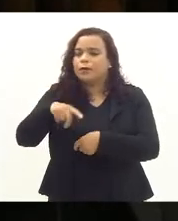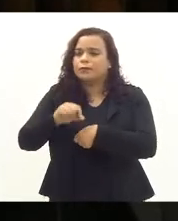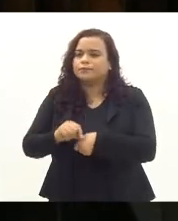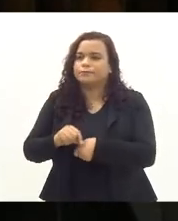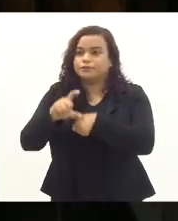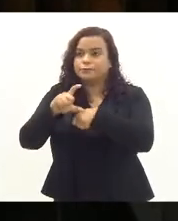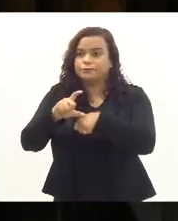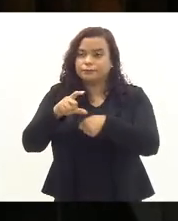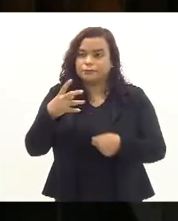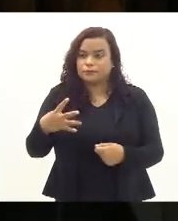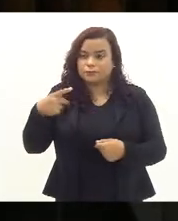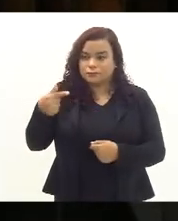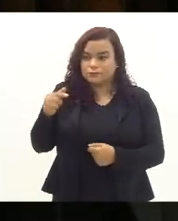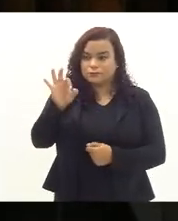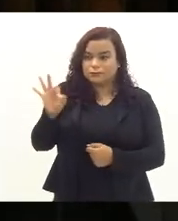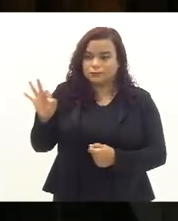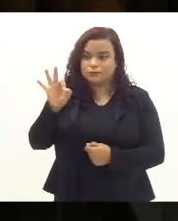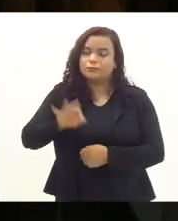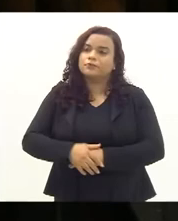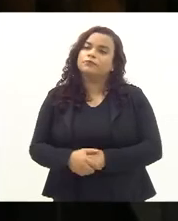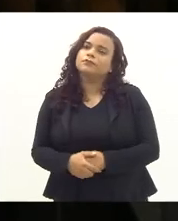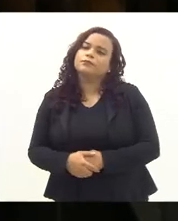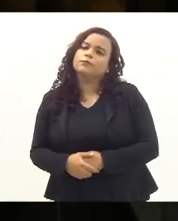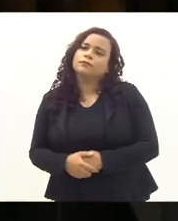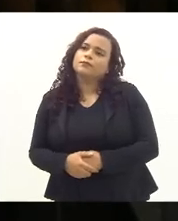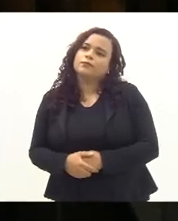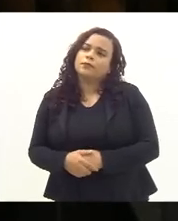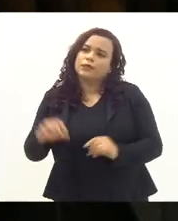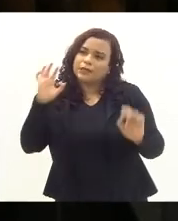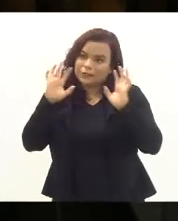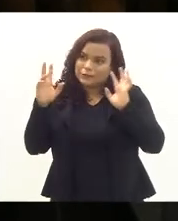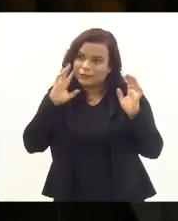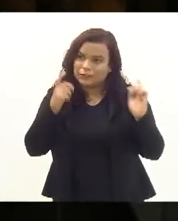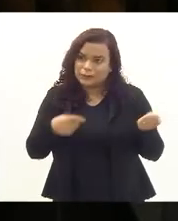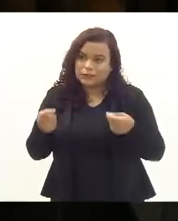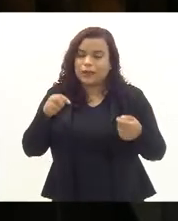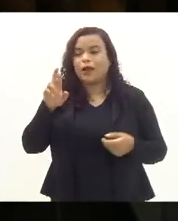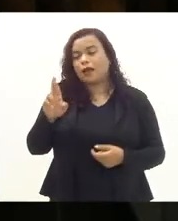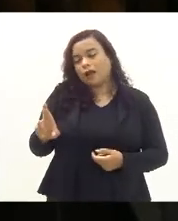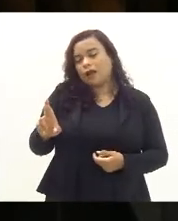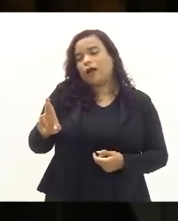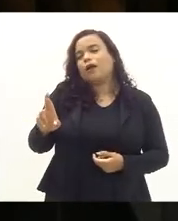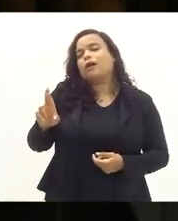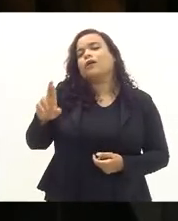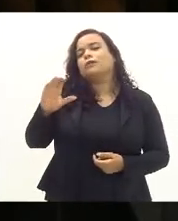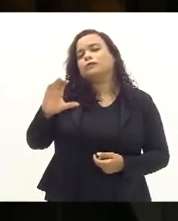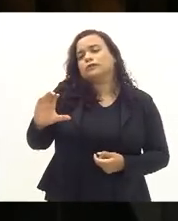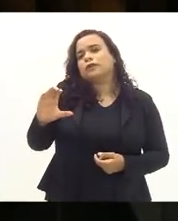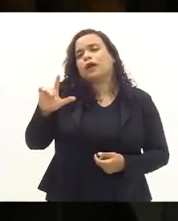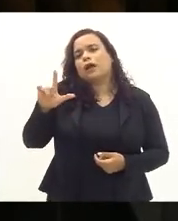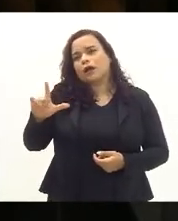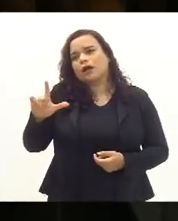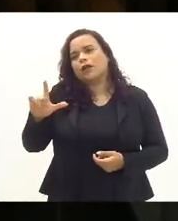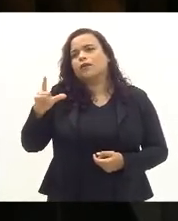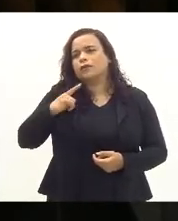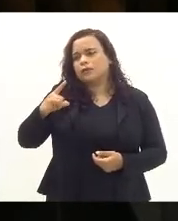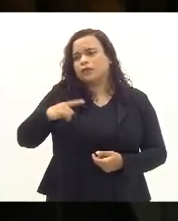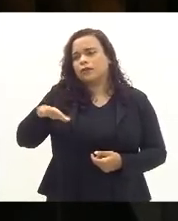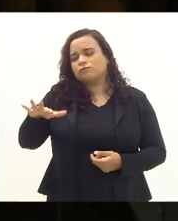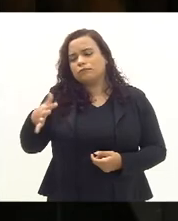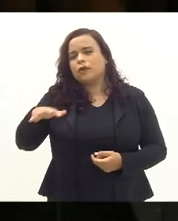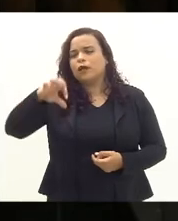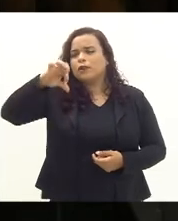por cento da estamos com a receita corrente líquida na casa dos 90